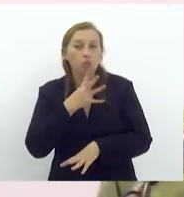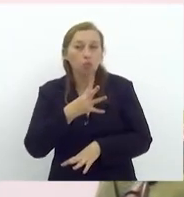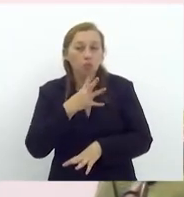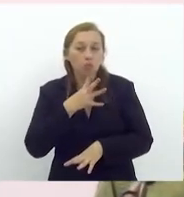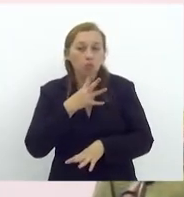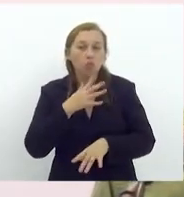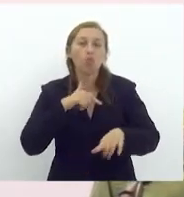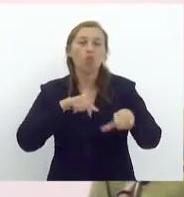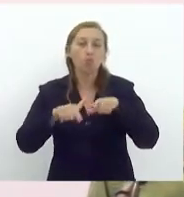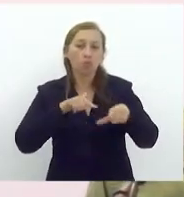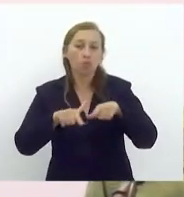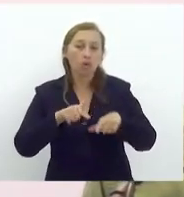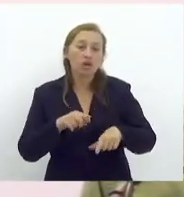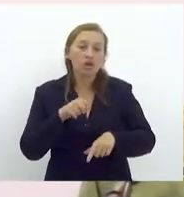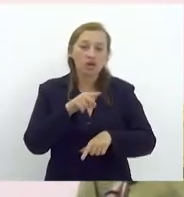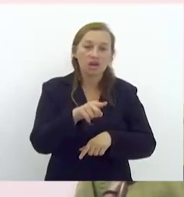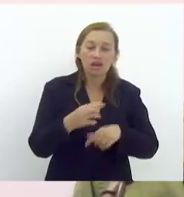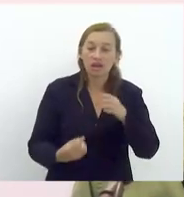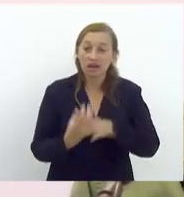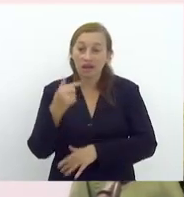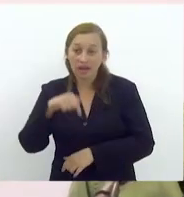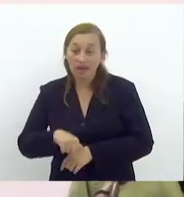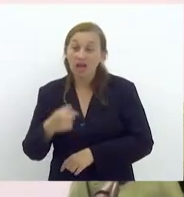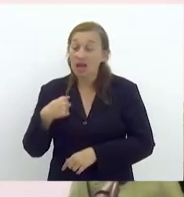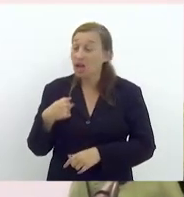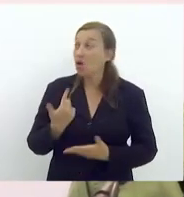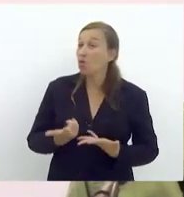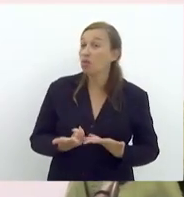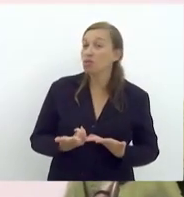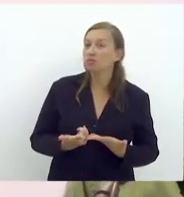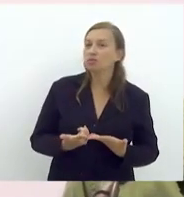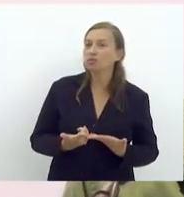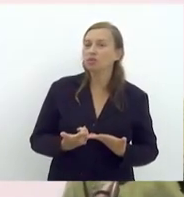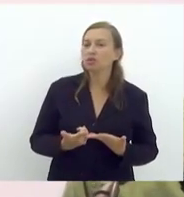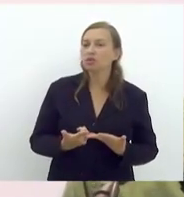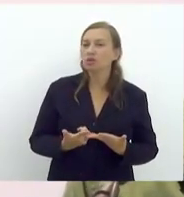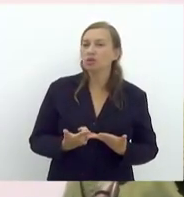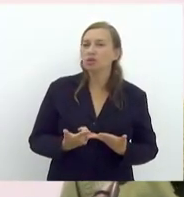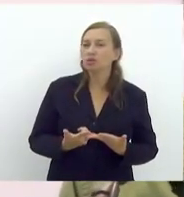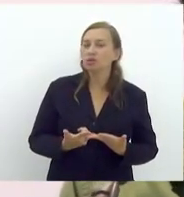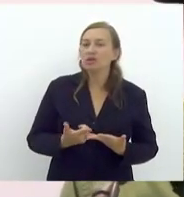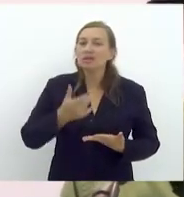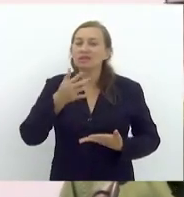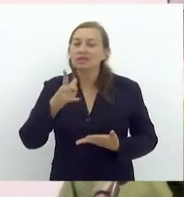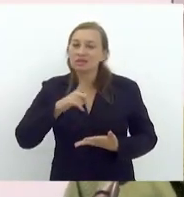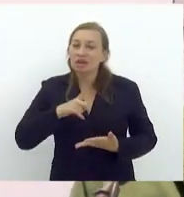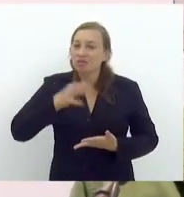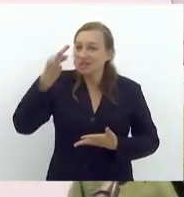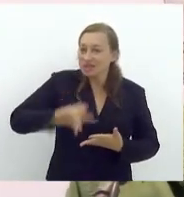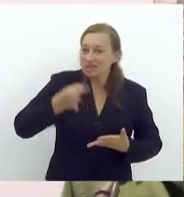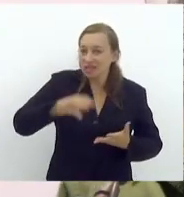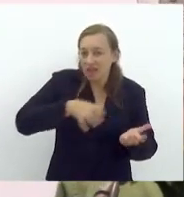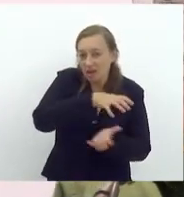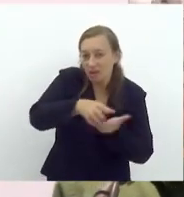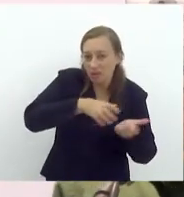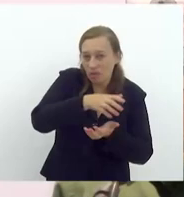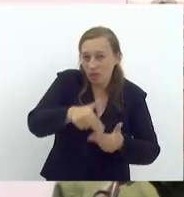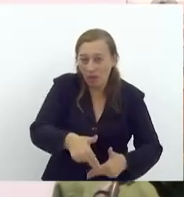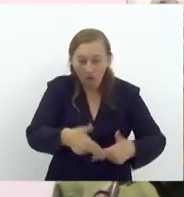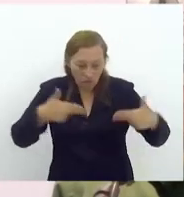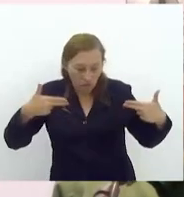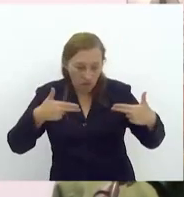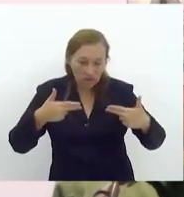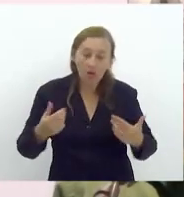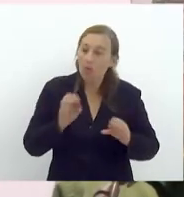meio do trabalho que ela faz aqui e eu estou absolutamente convencido que hip hop é revolução hip